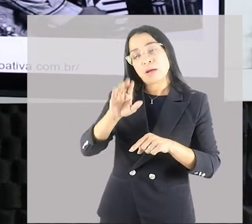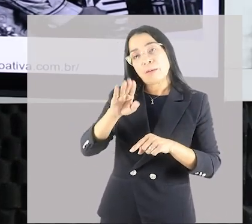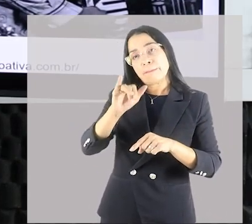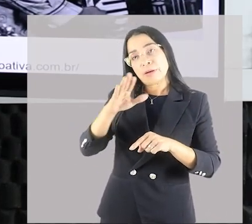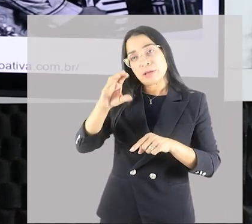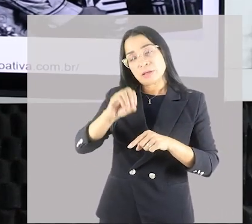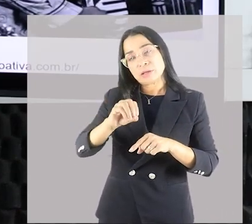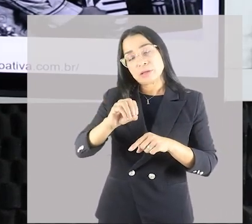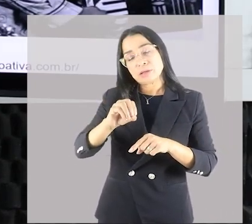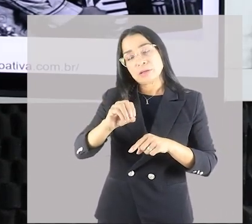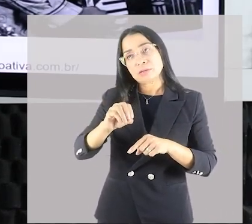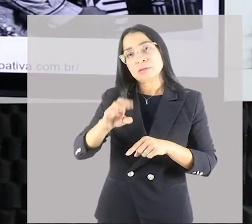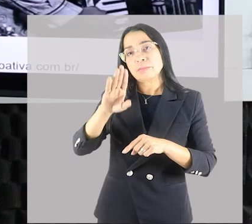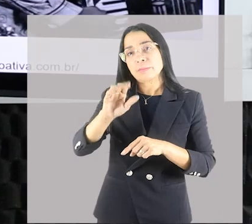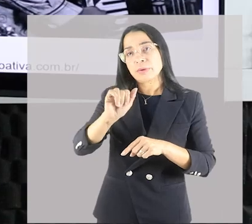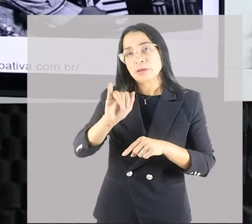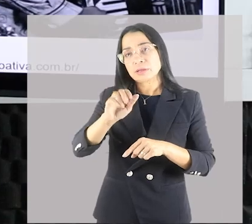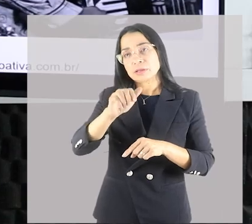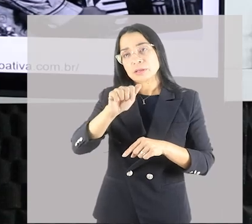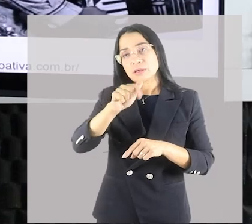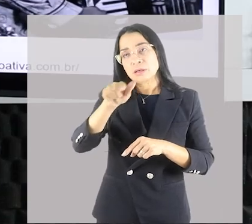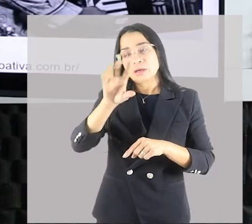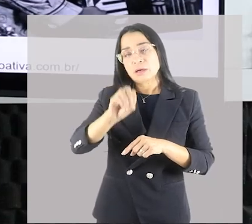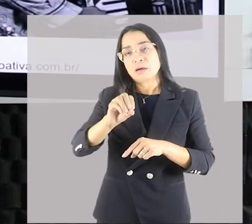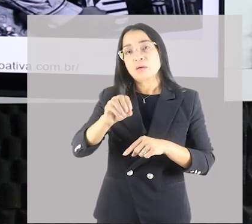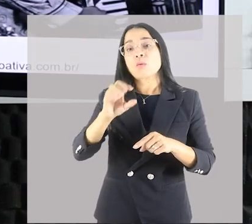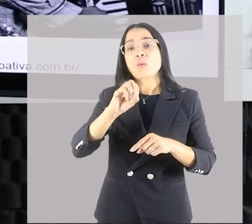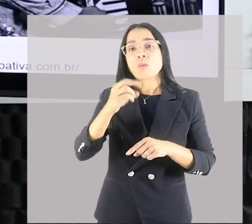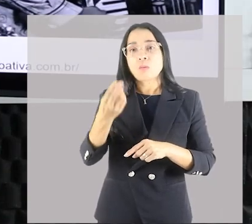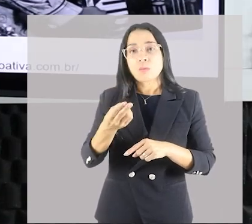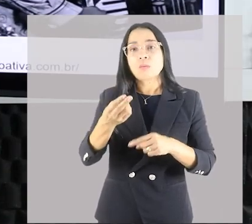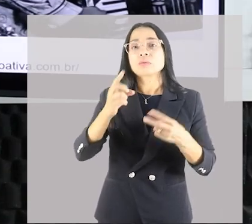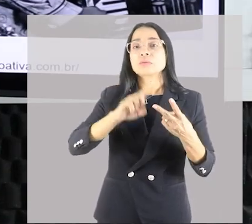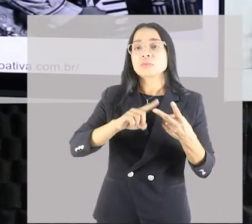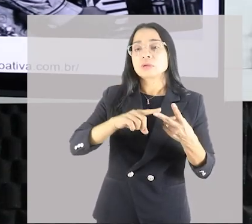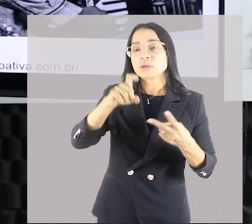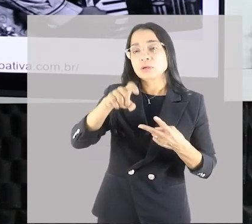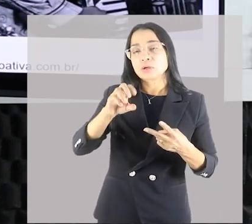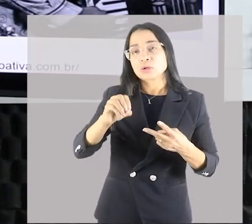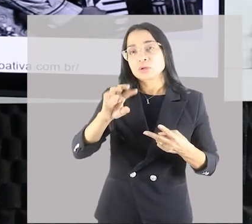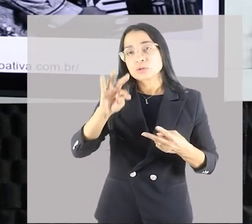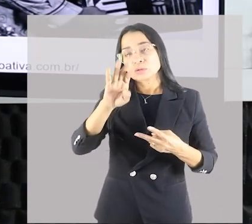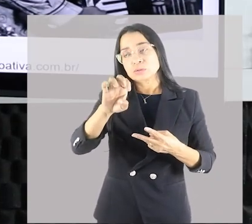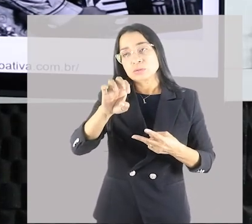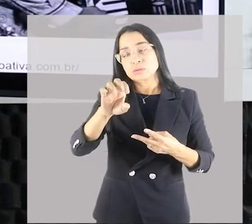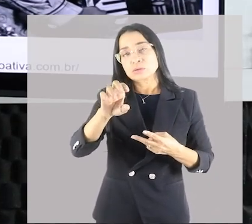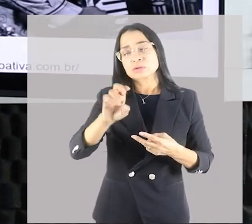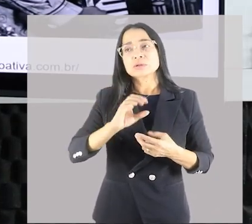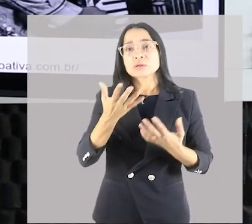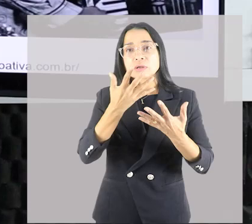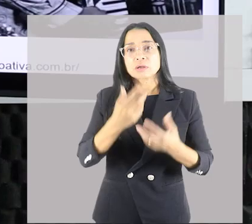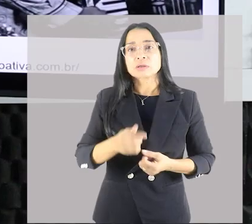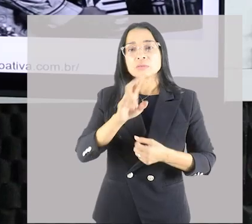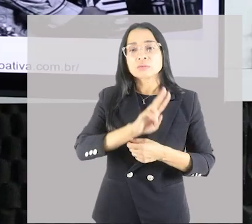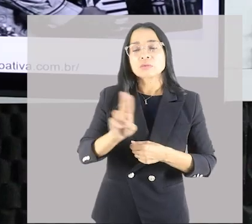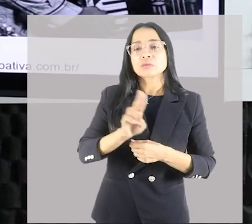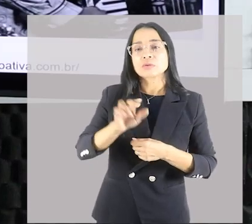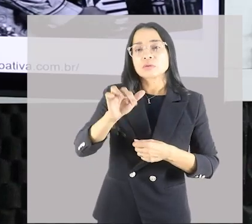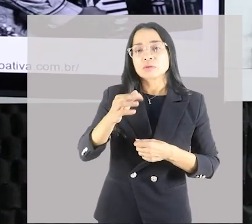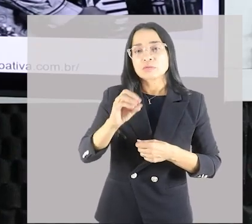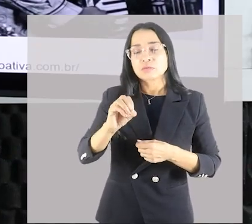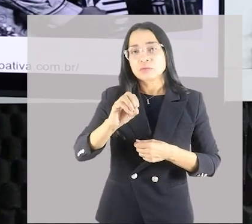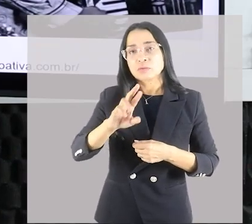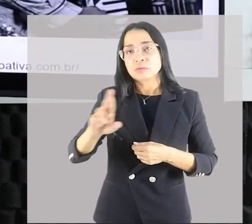ao shot, que depois passou a receber a denominação de forró. E aí vem a